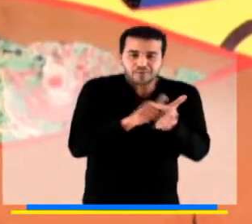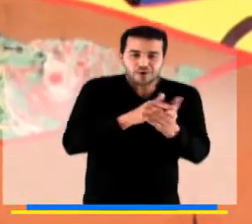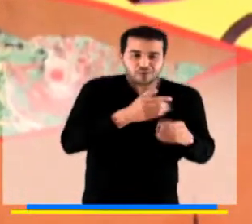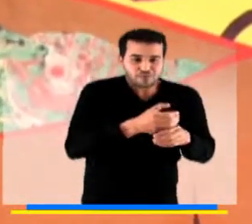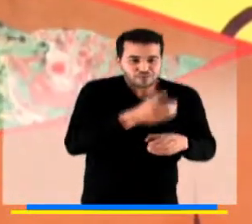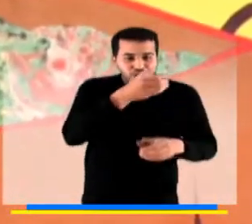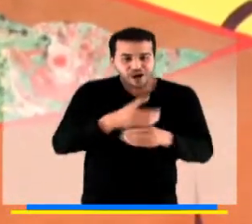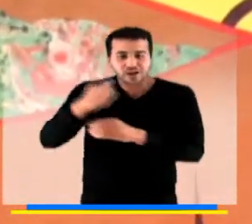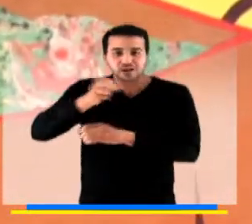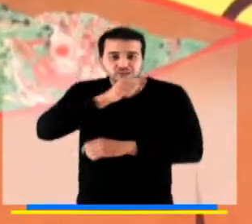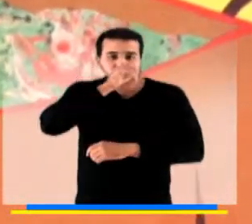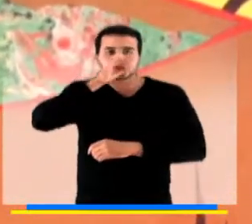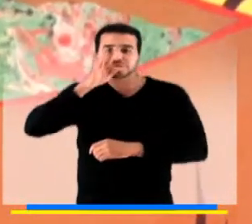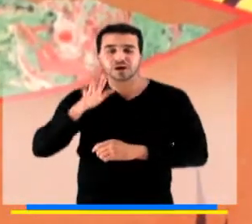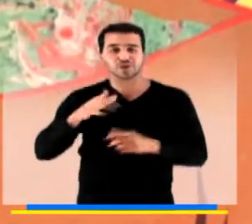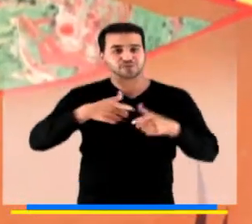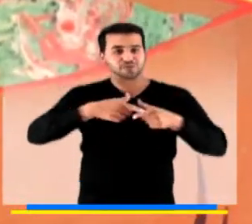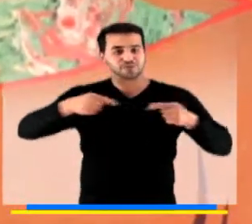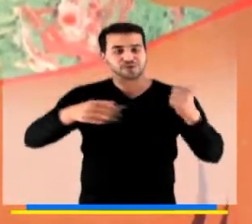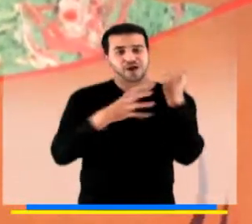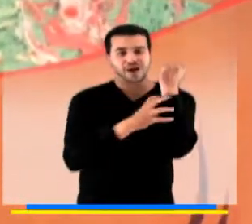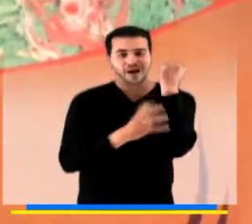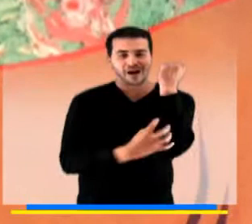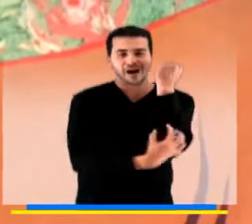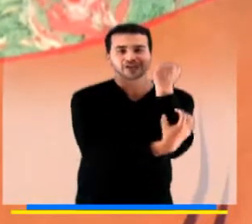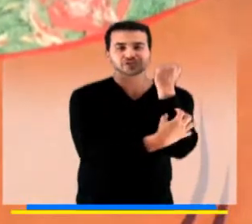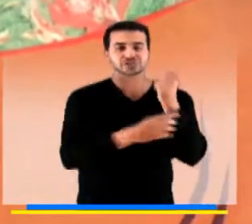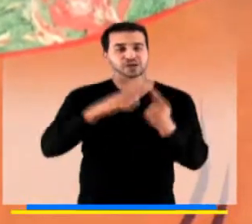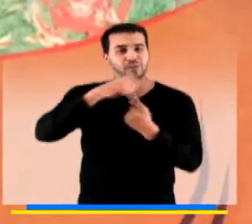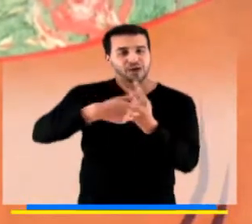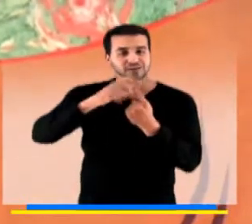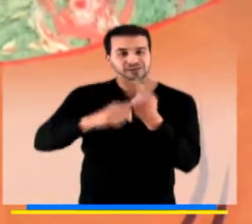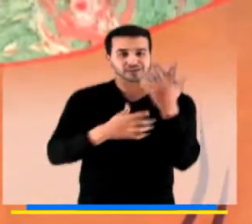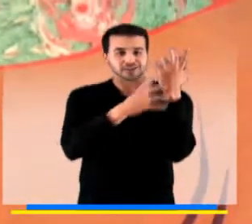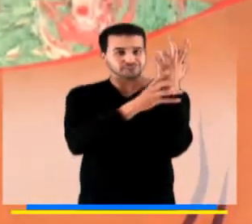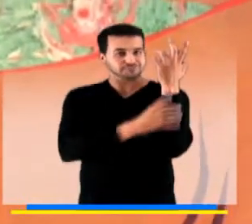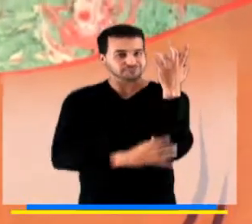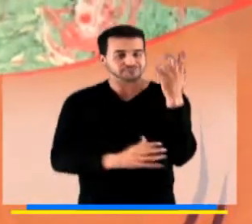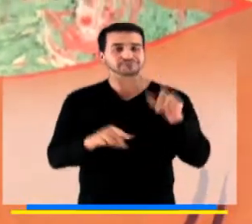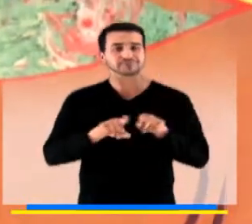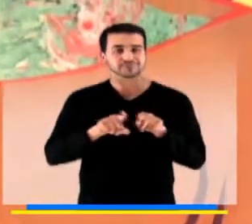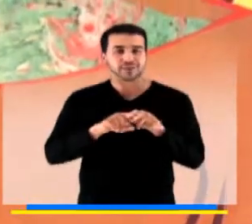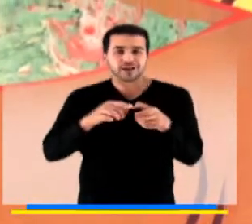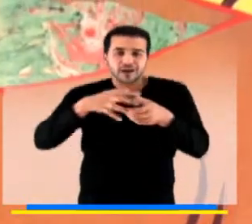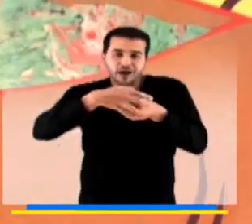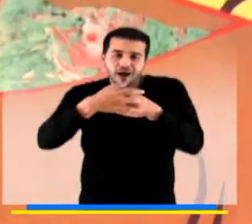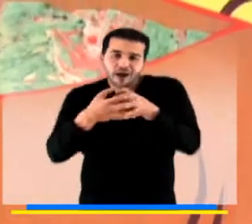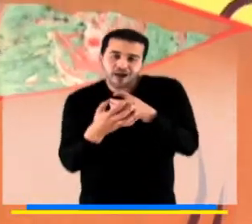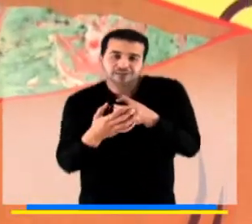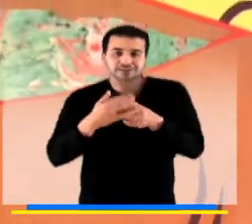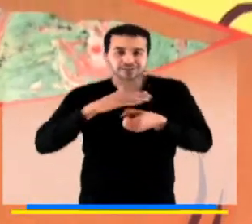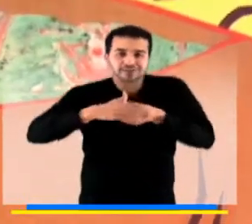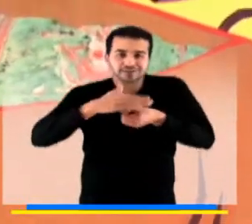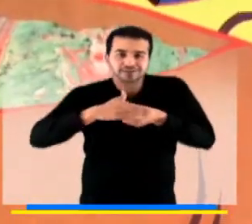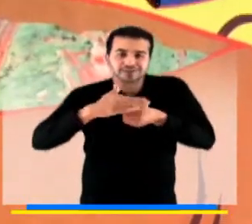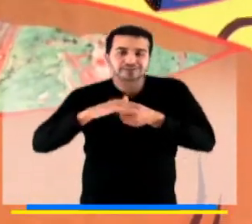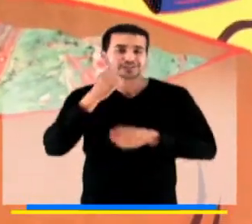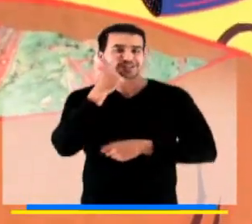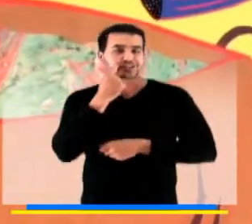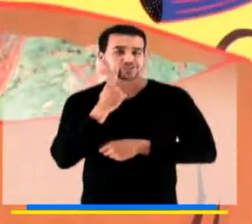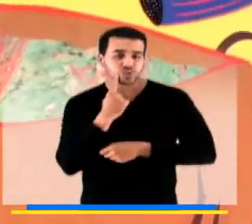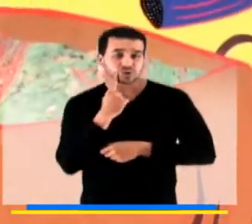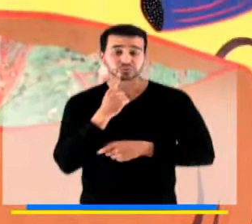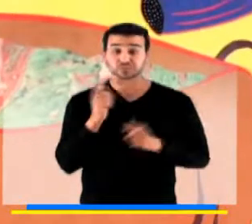de bambu, folhas de abacaxi, talos de bananeira e até cascas de cebola. Na verdade,